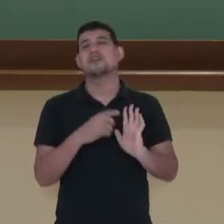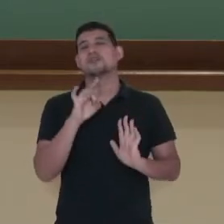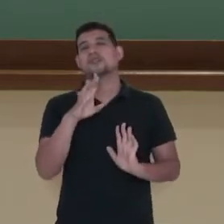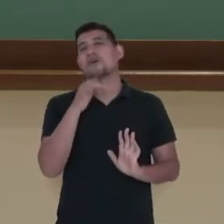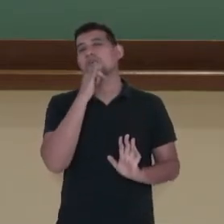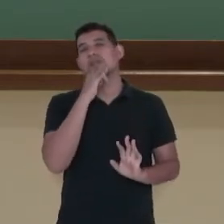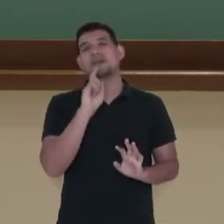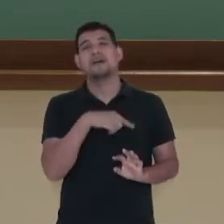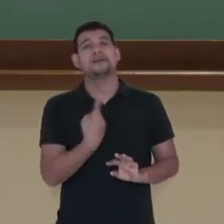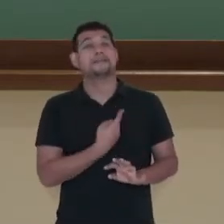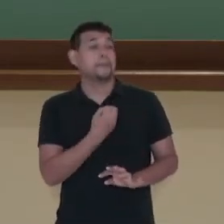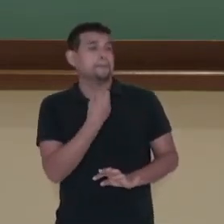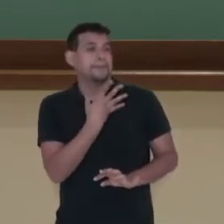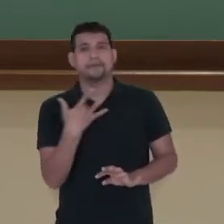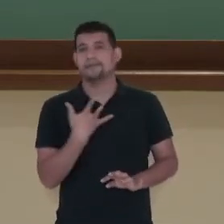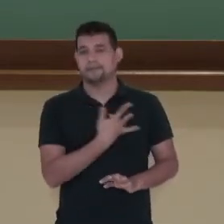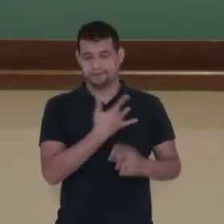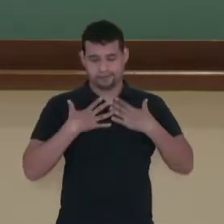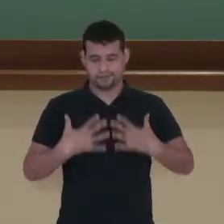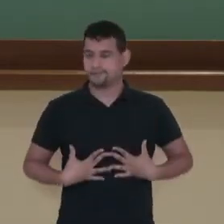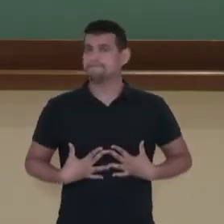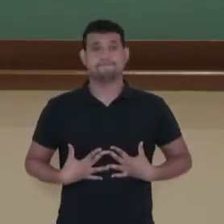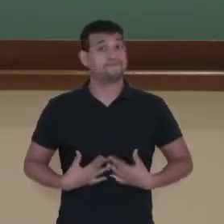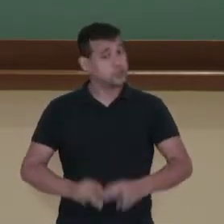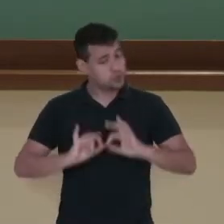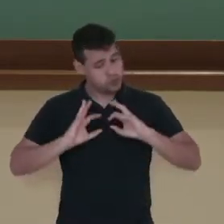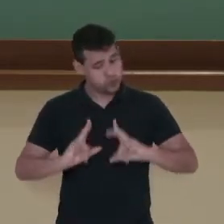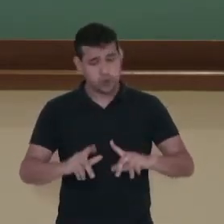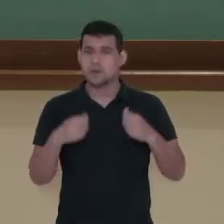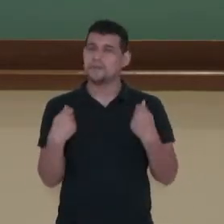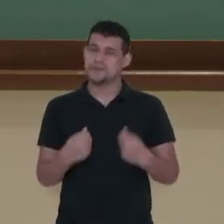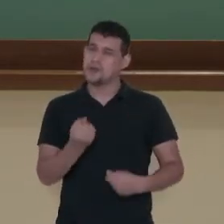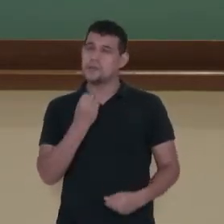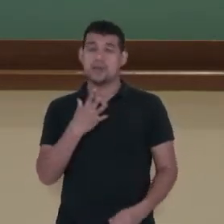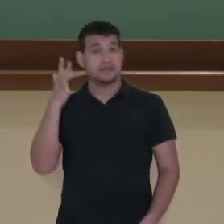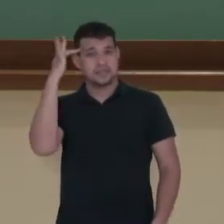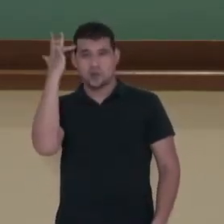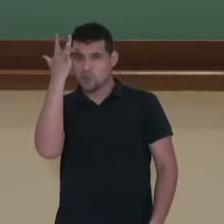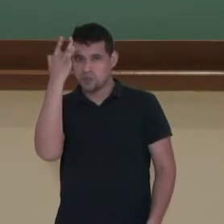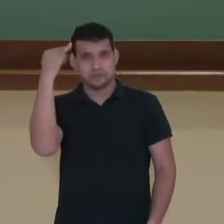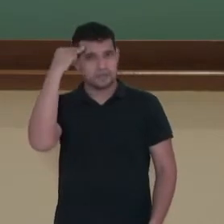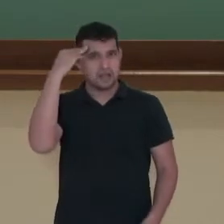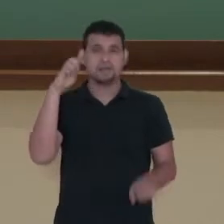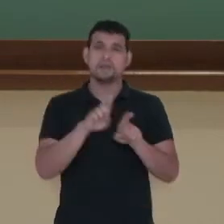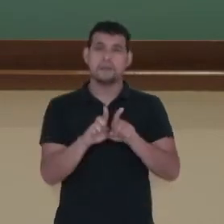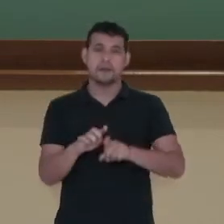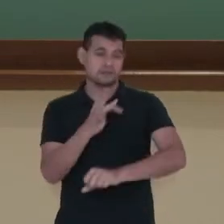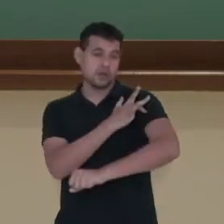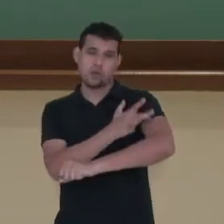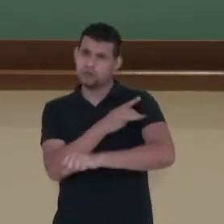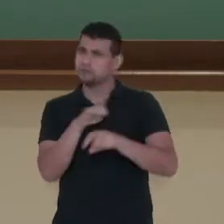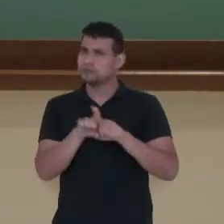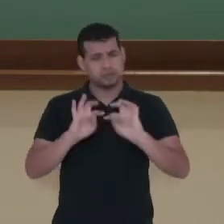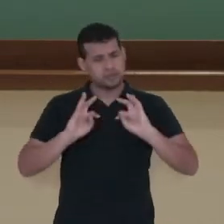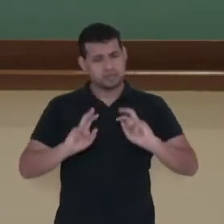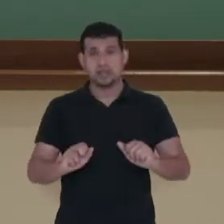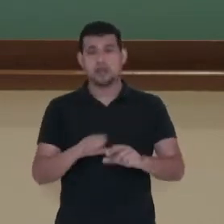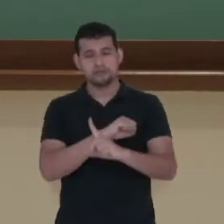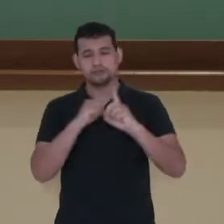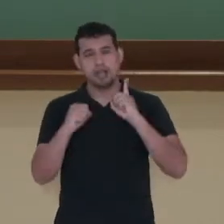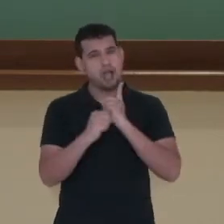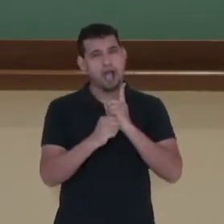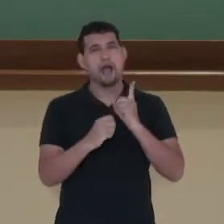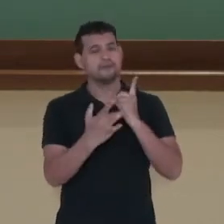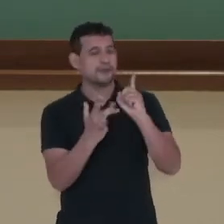nós estarmos bem fisicamente, todo o resto da nossa vida. Múltiplos fatores fazem